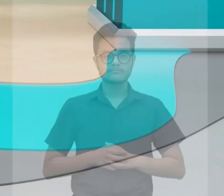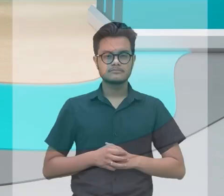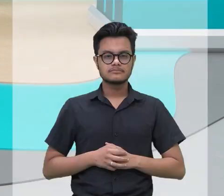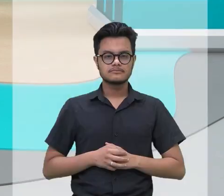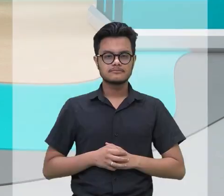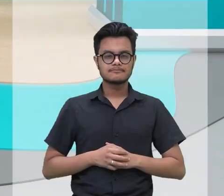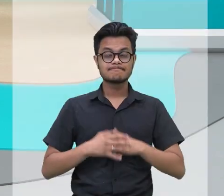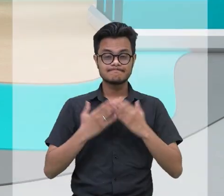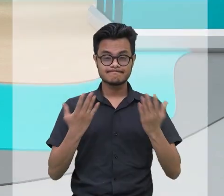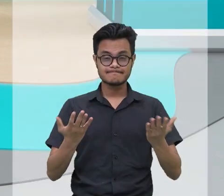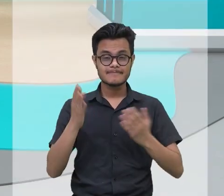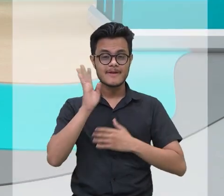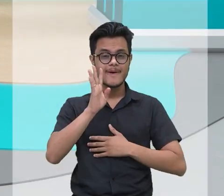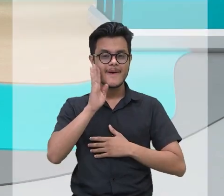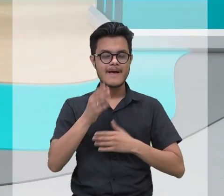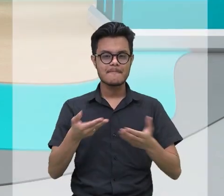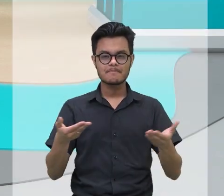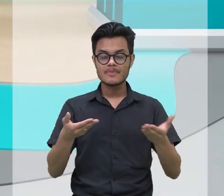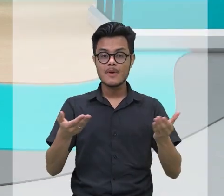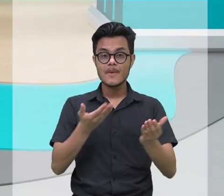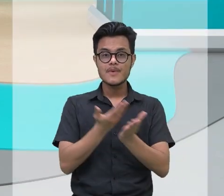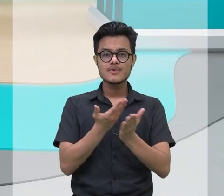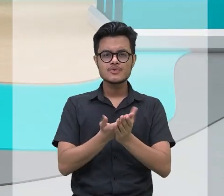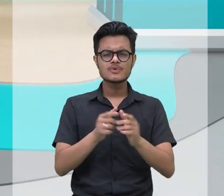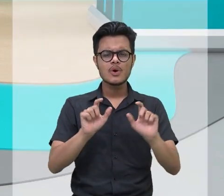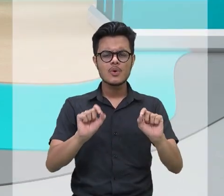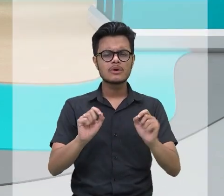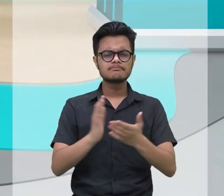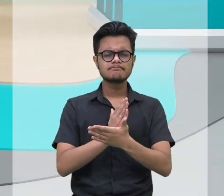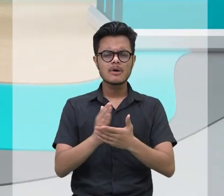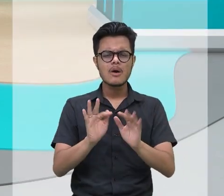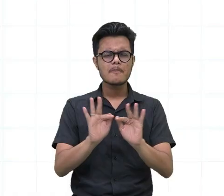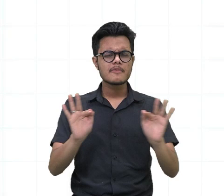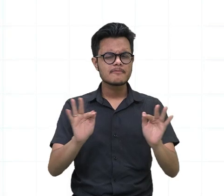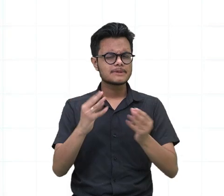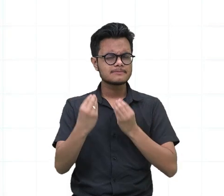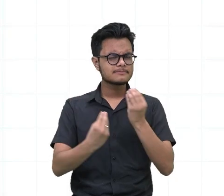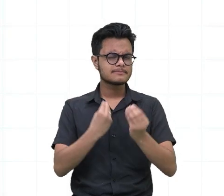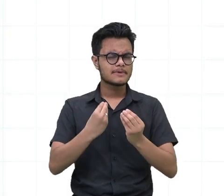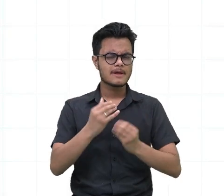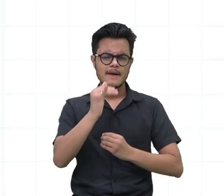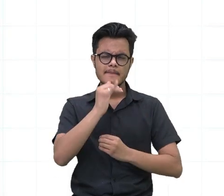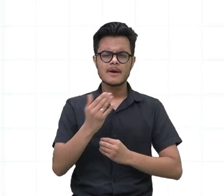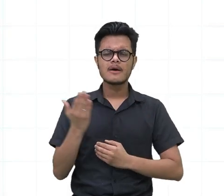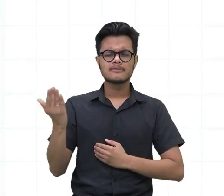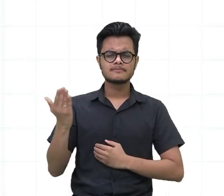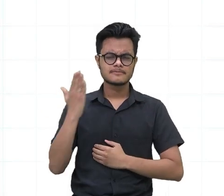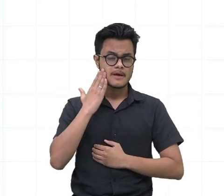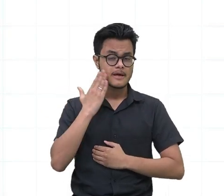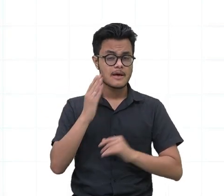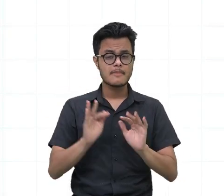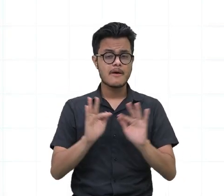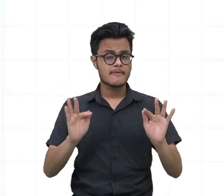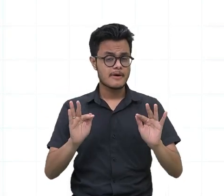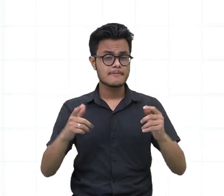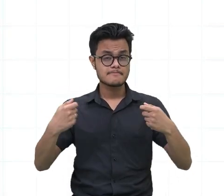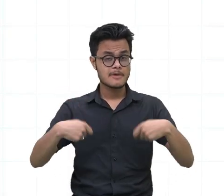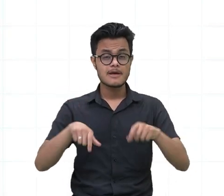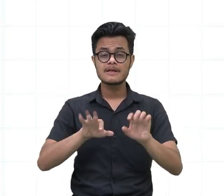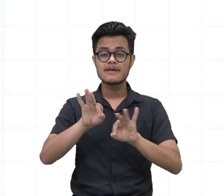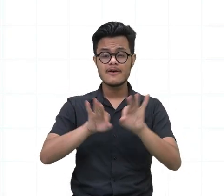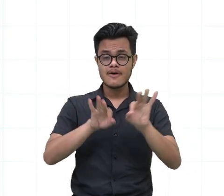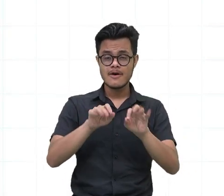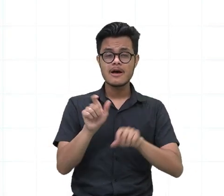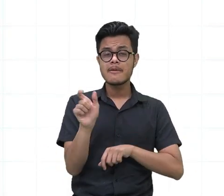Muito bem, turmas. Então, hoje nós iremos estudar sobre os tipos de frases. Então, para construir uma frase, é preciso organizar as